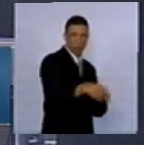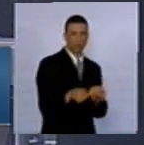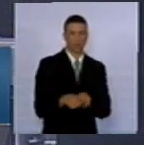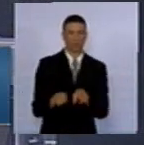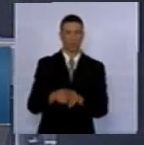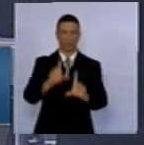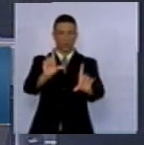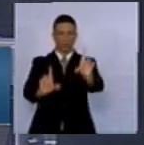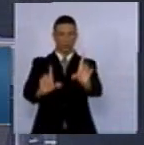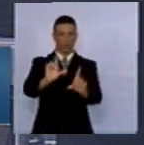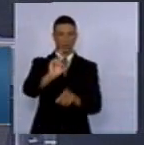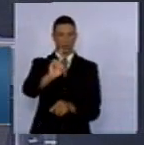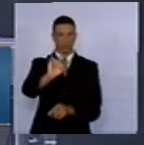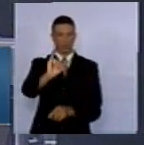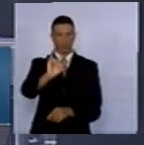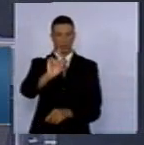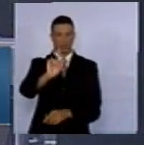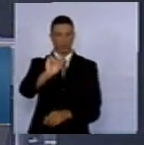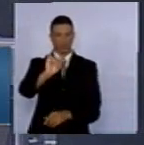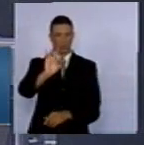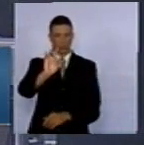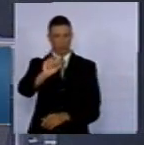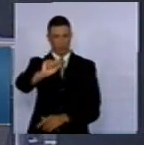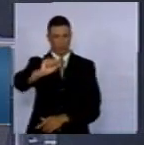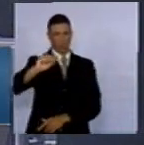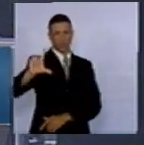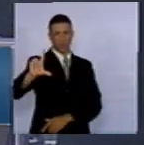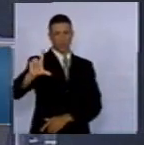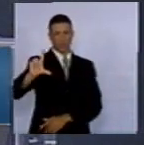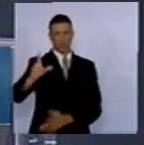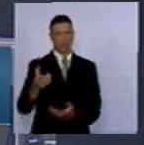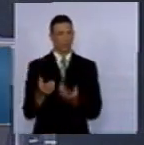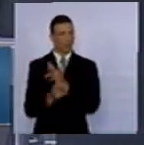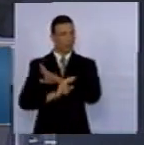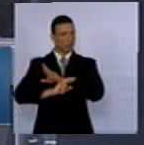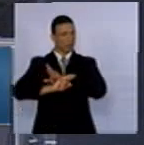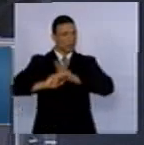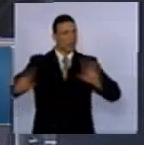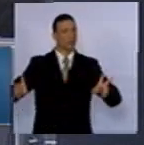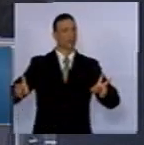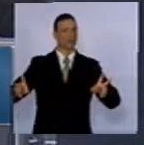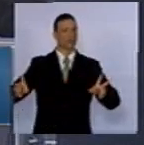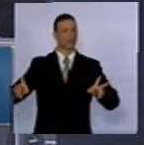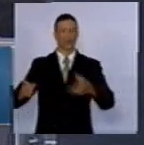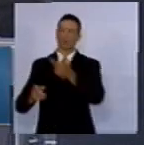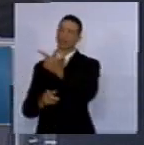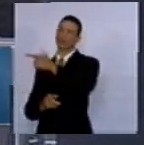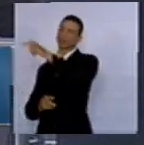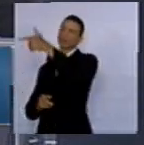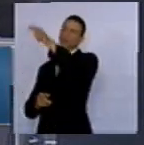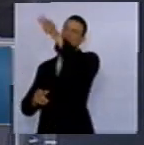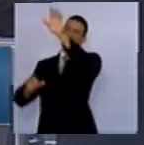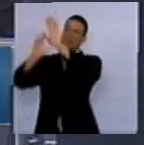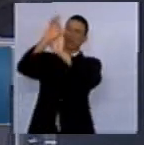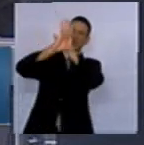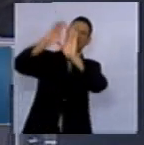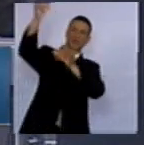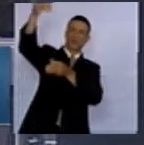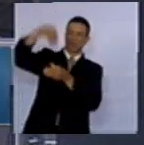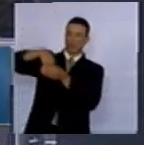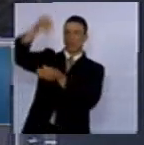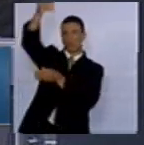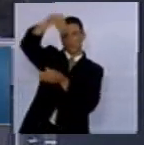permitir para segurar que isto viabilize a entrada de muitos e muitos novos